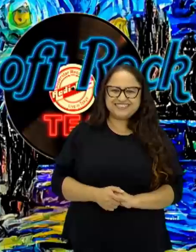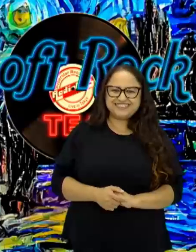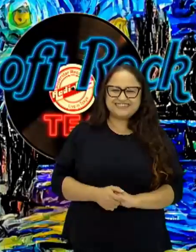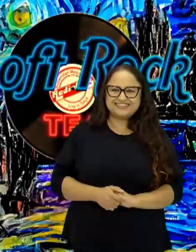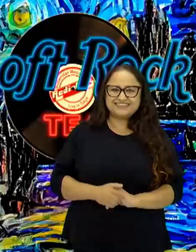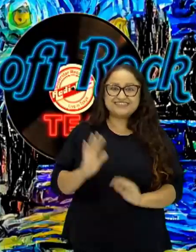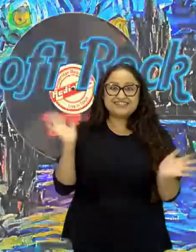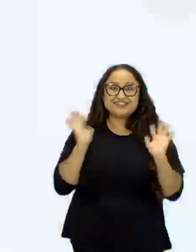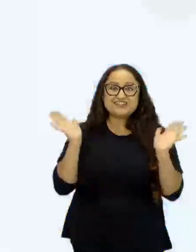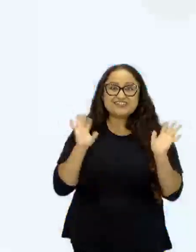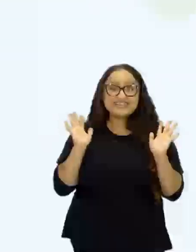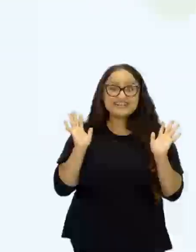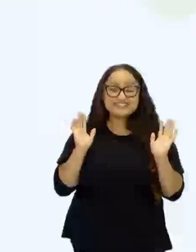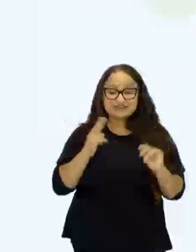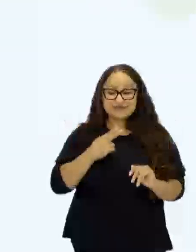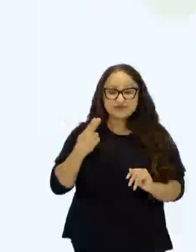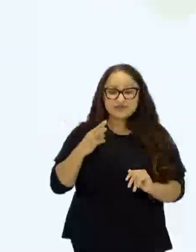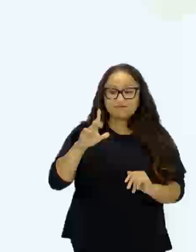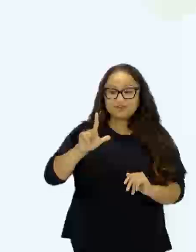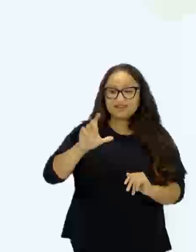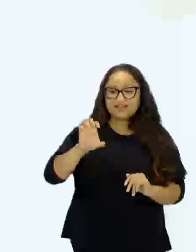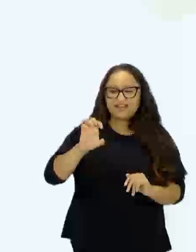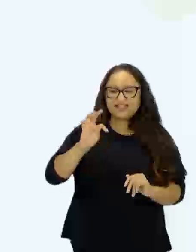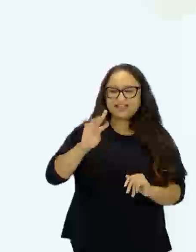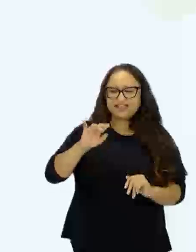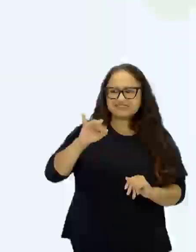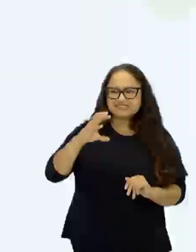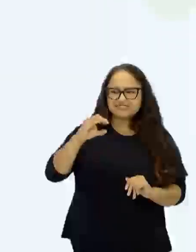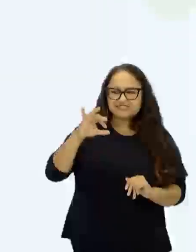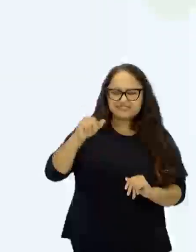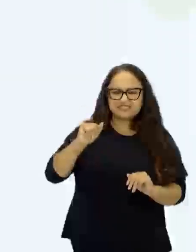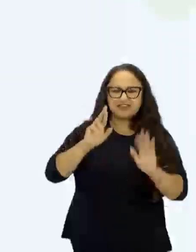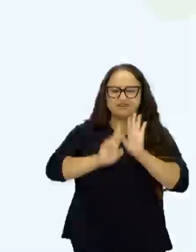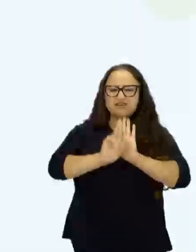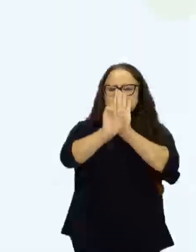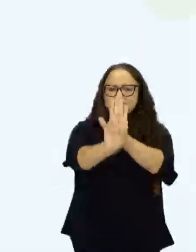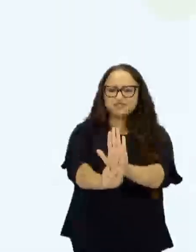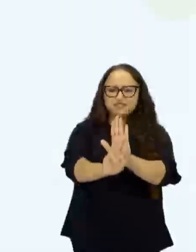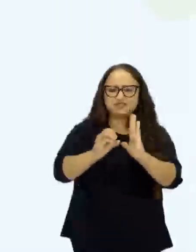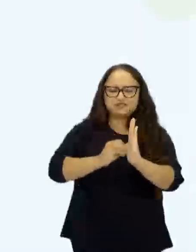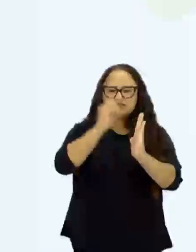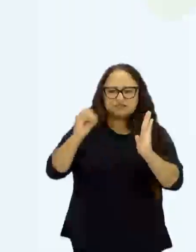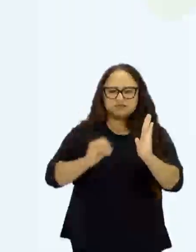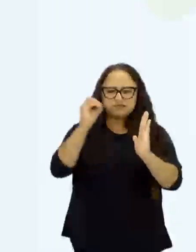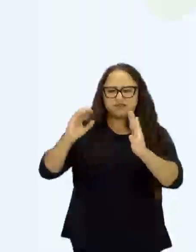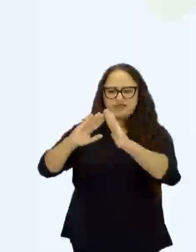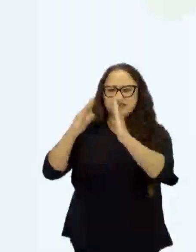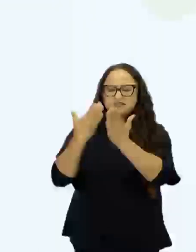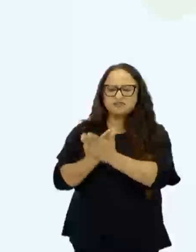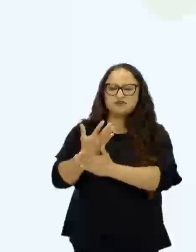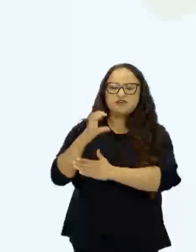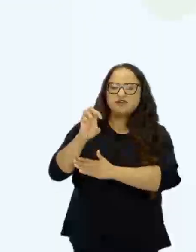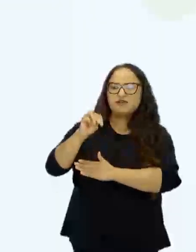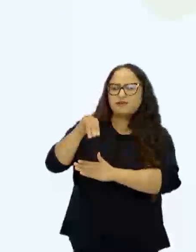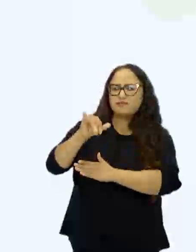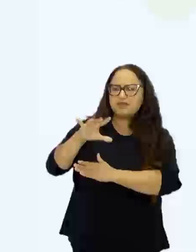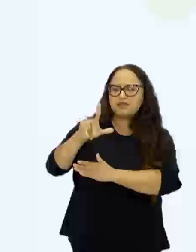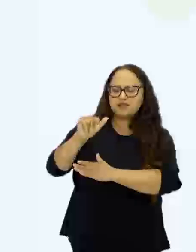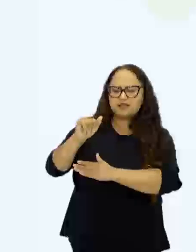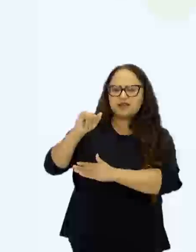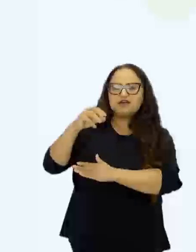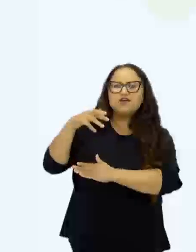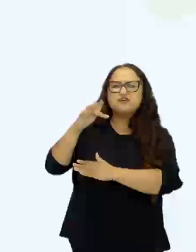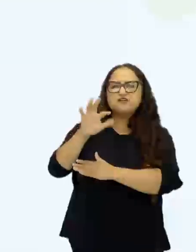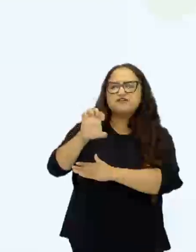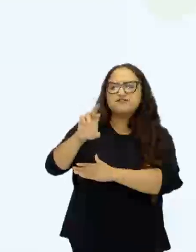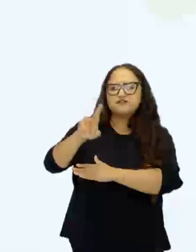Olá, eu me chamo Letícia, sou embaixadora do Centro de Mídias da Escola Aurelina Ferreira, em Ubatuba, e eu